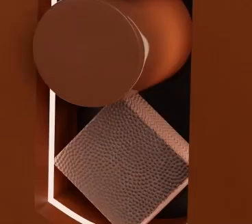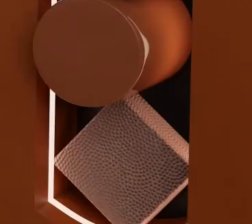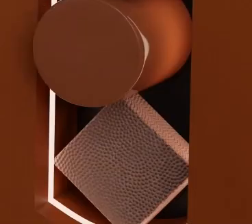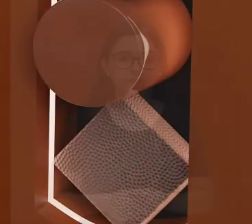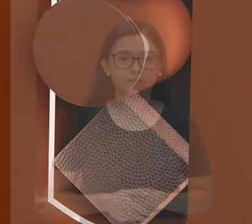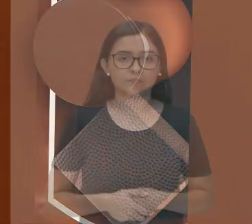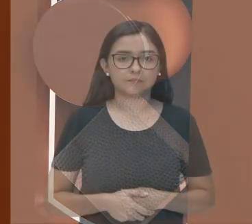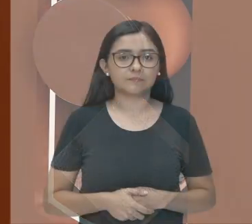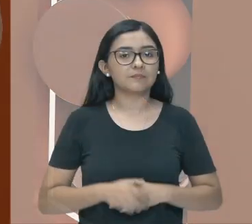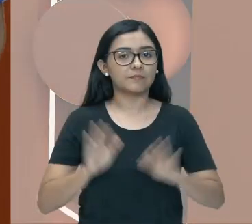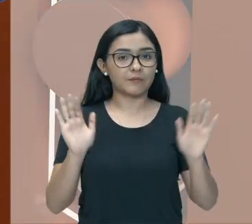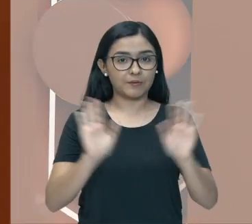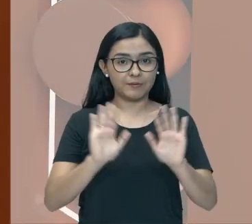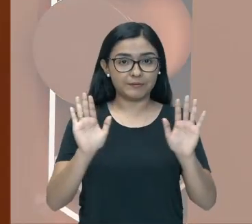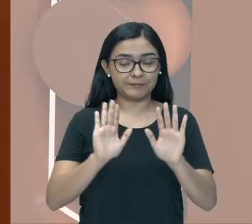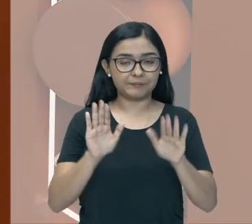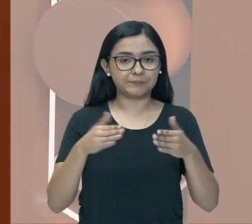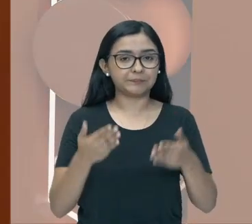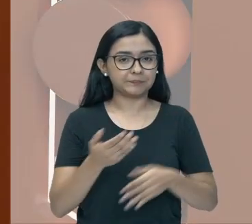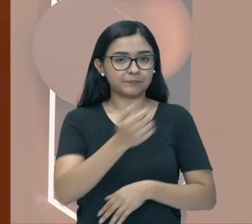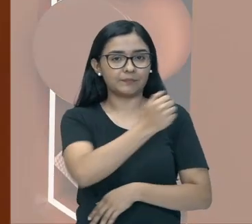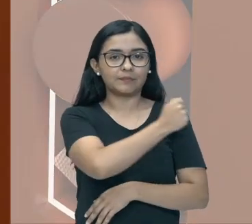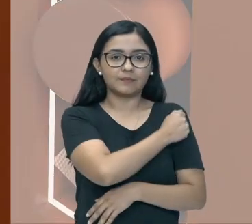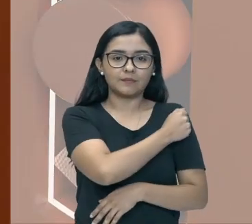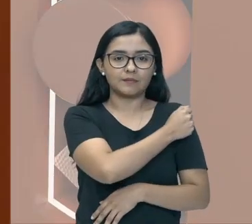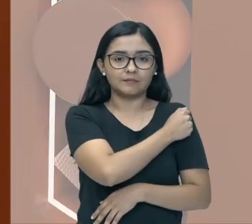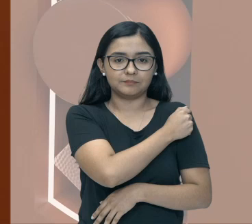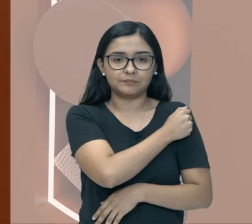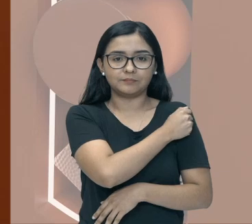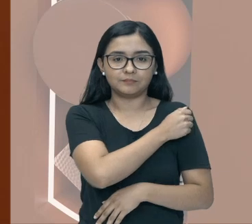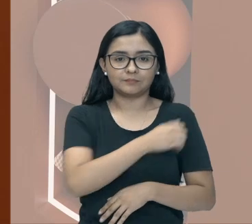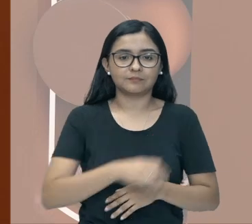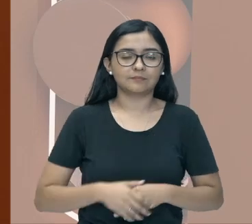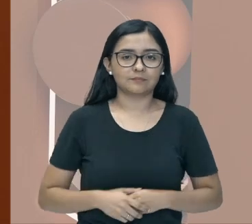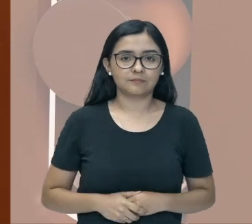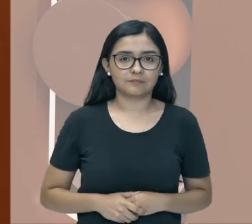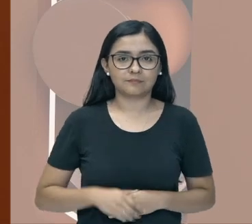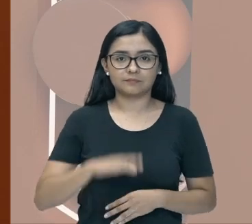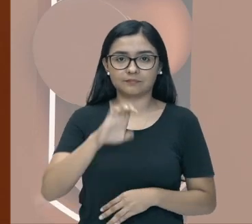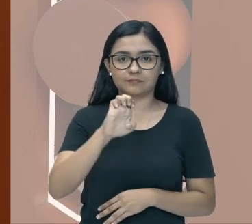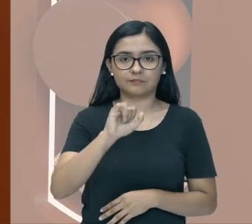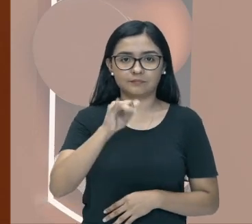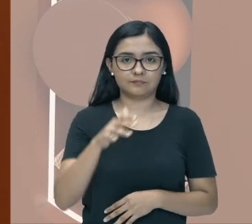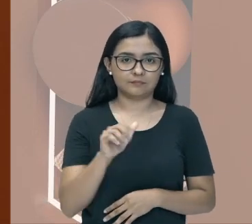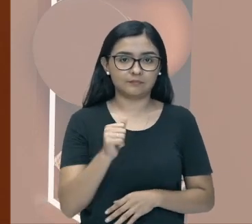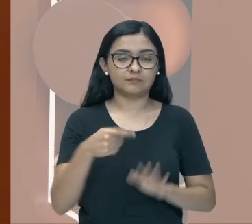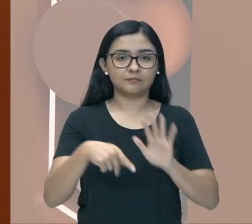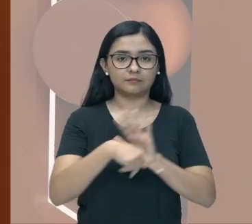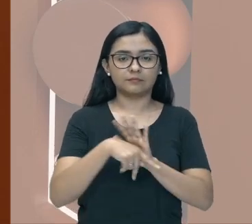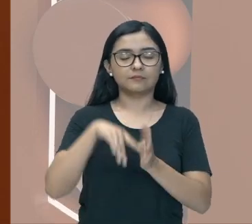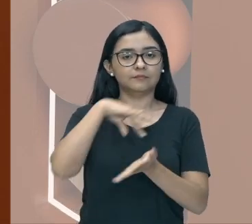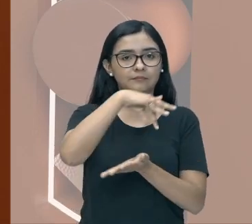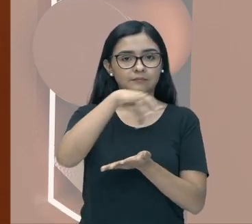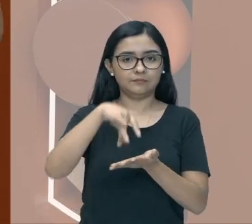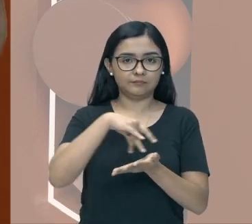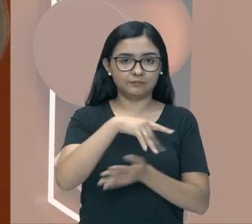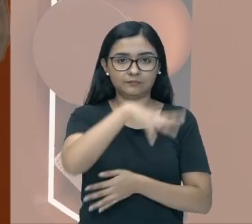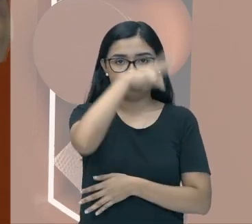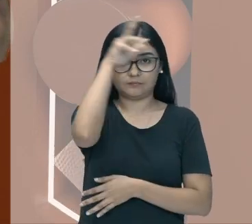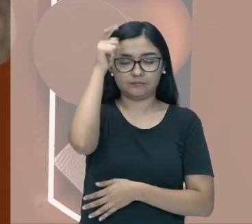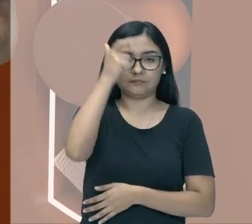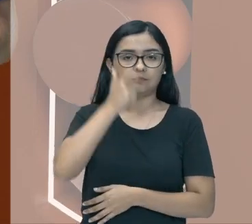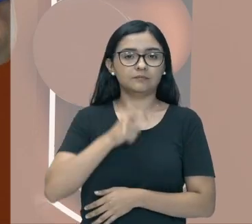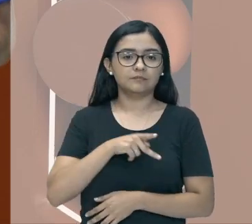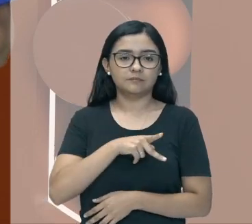Olá, estudantes da quinta fase da EJA do Centro de Mídia de Educação do Amazonas. Eu sou o